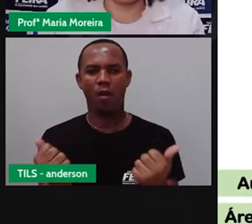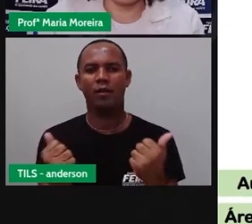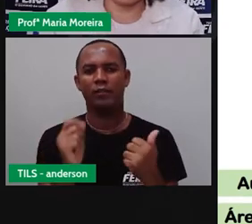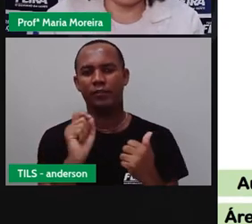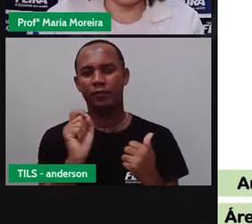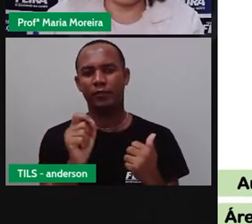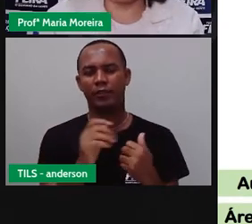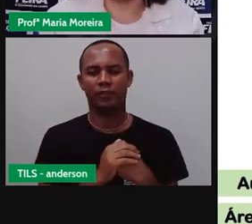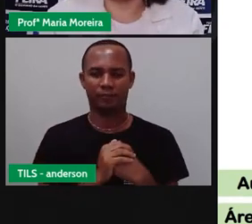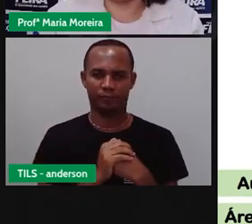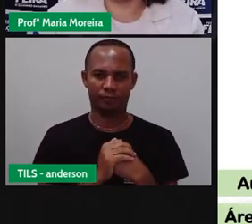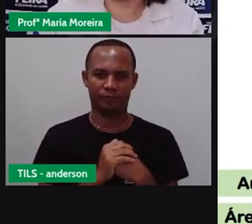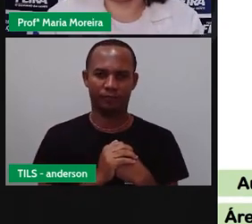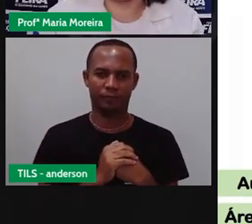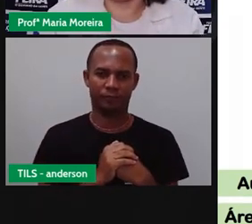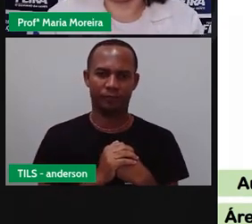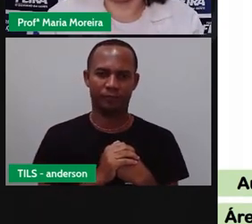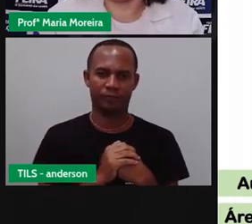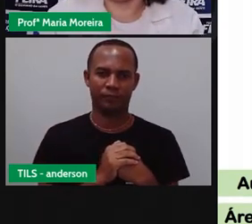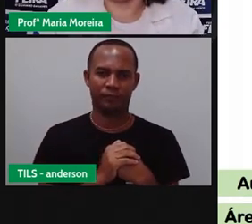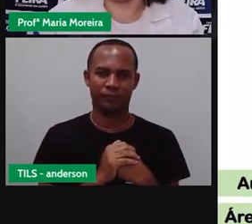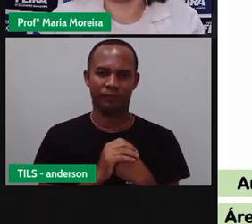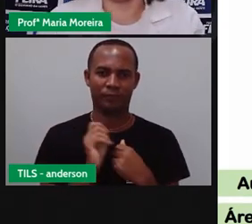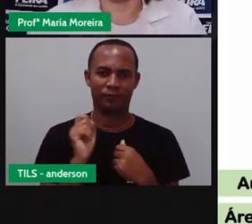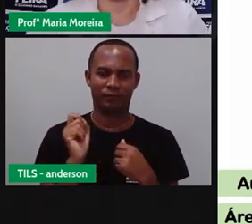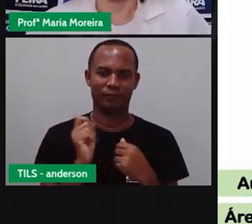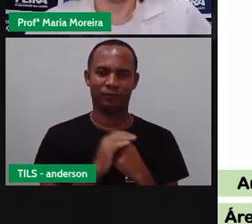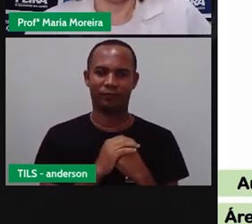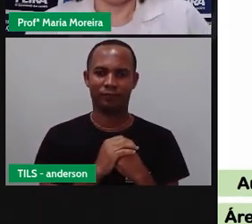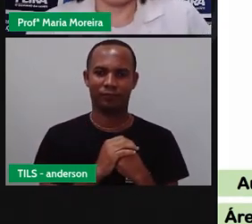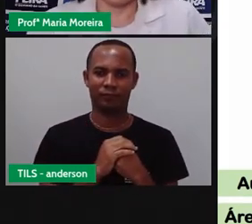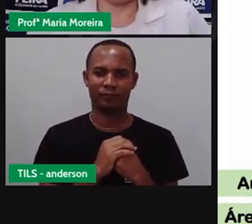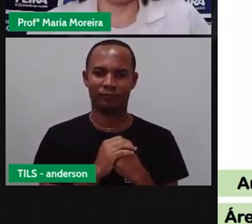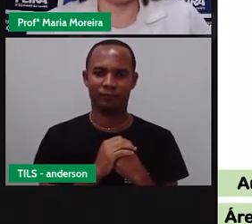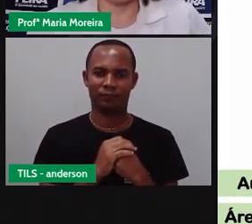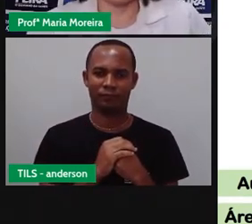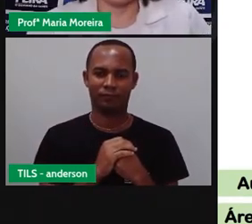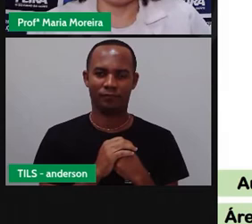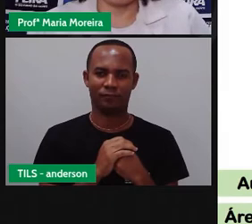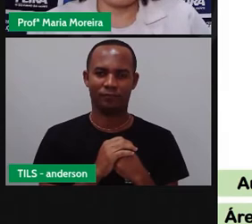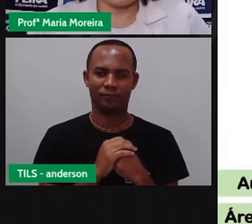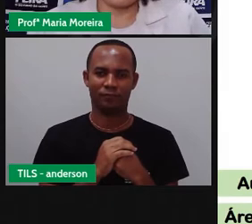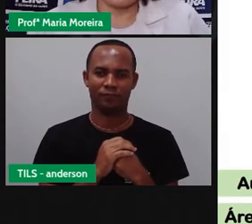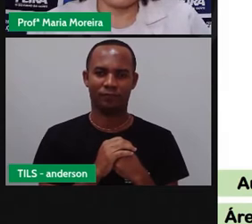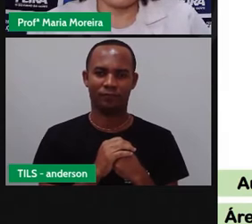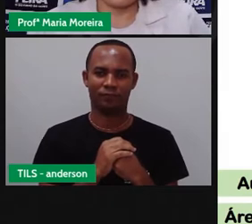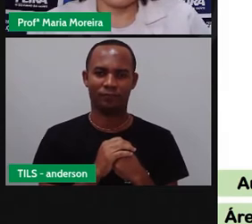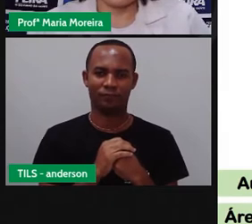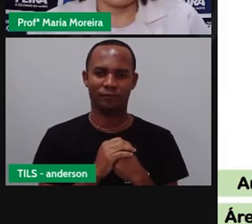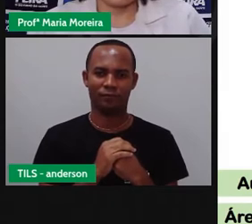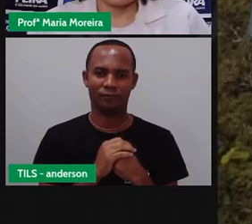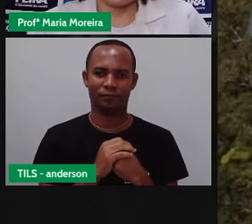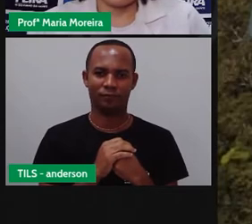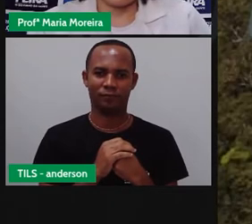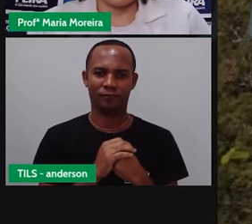falar hoje Anderson que será um passando aqui